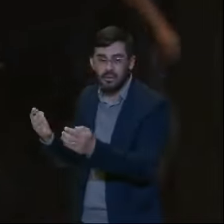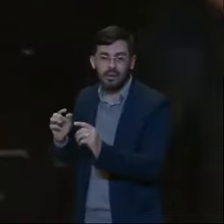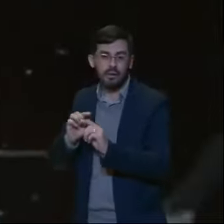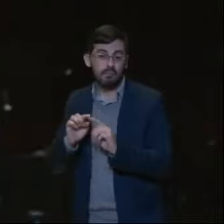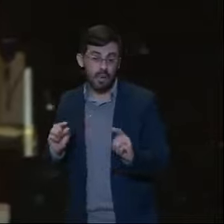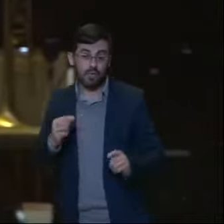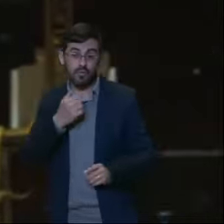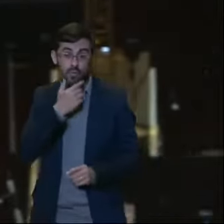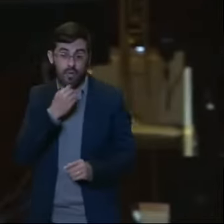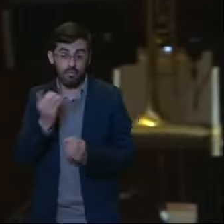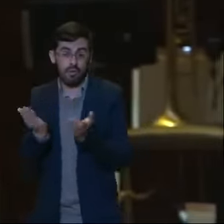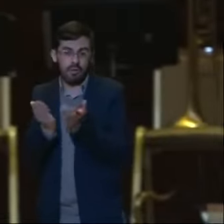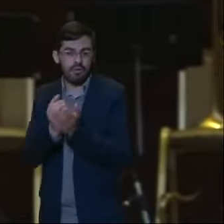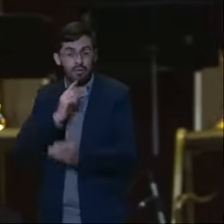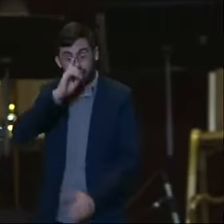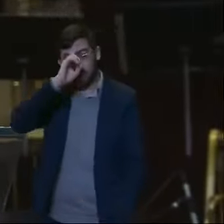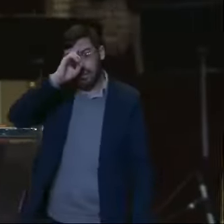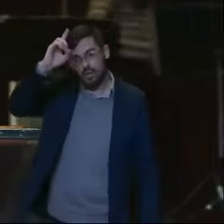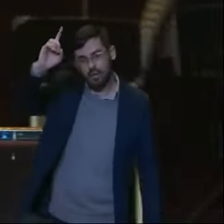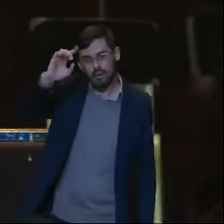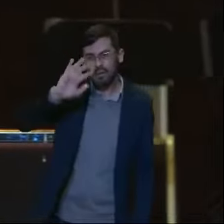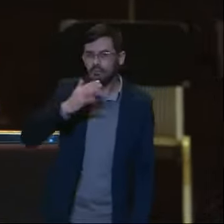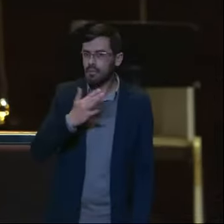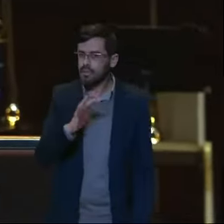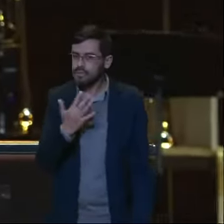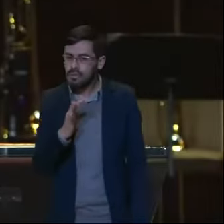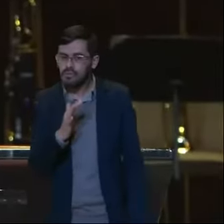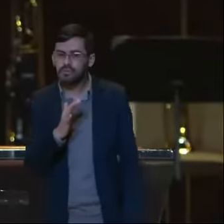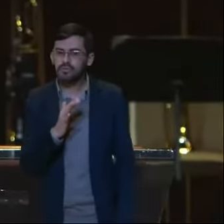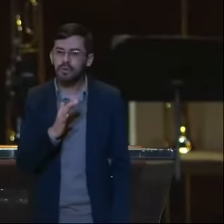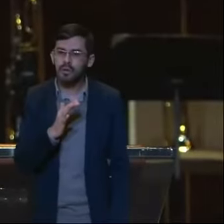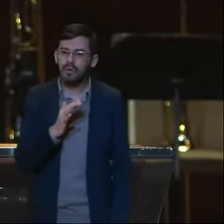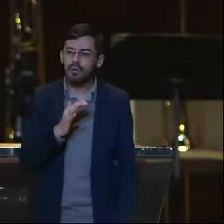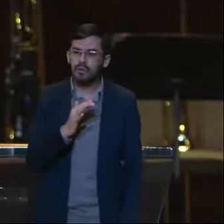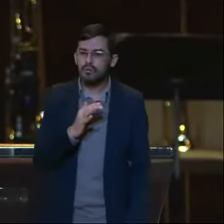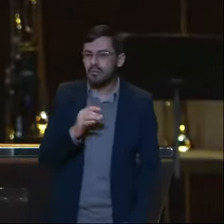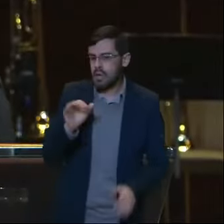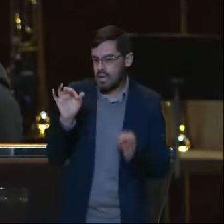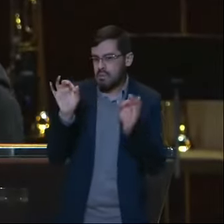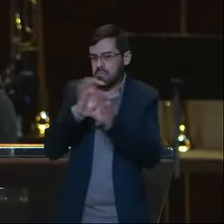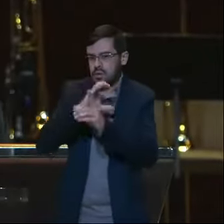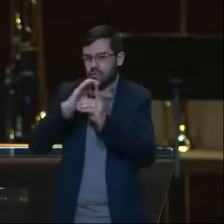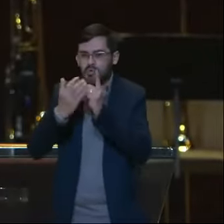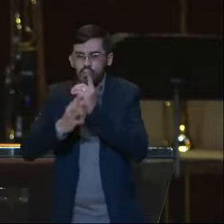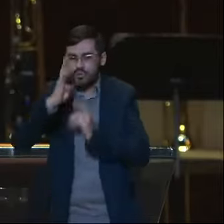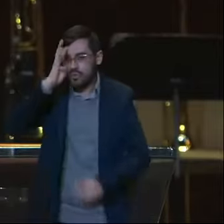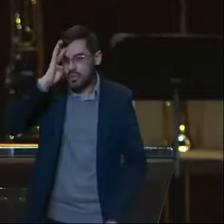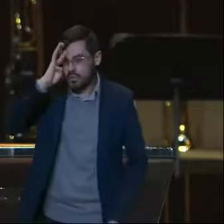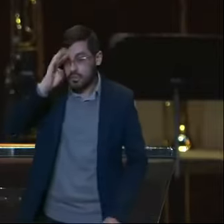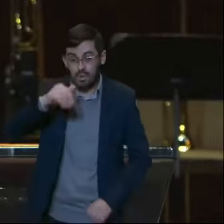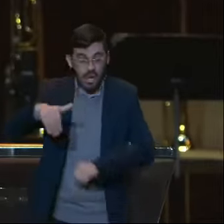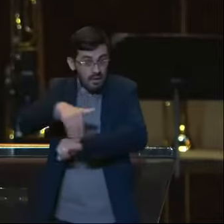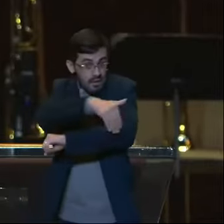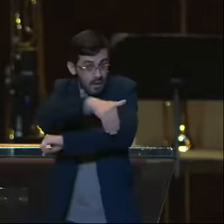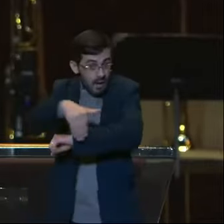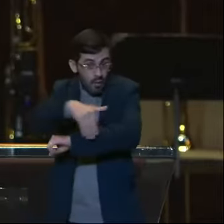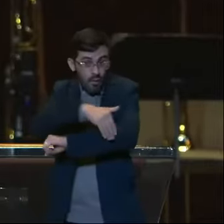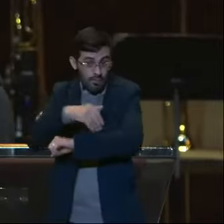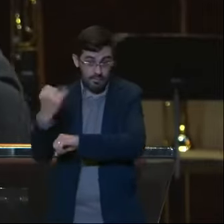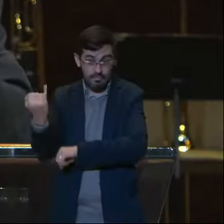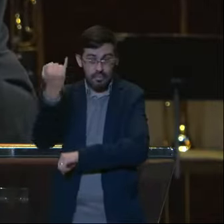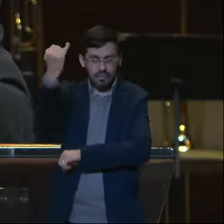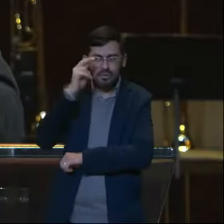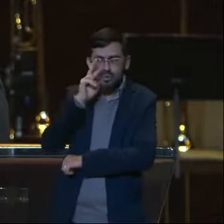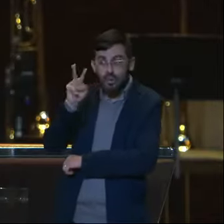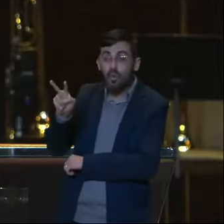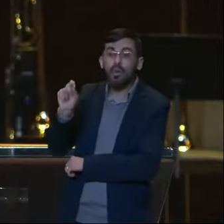irmão crente, ele teve uma ideia, era mais ou menos ali o final de um culto de quarta-feira. Ele passou na rua principal da cidade, que era uma rua só, e